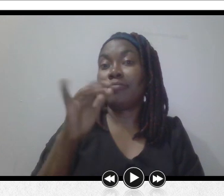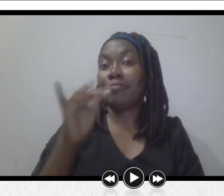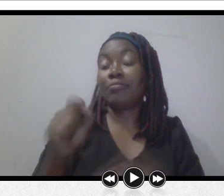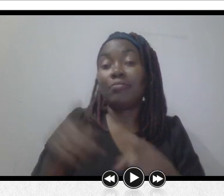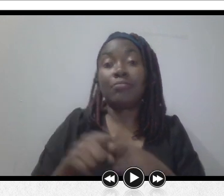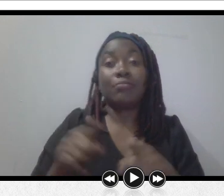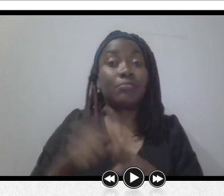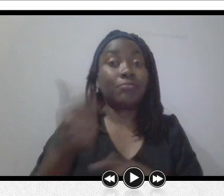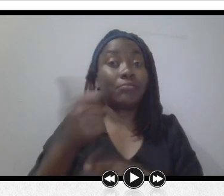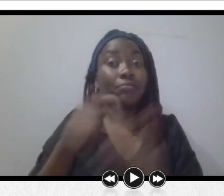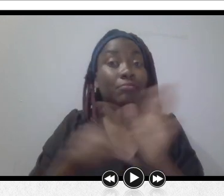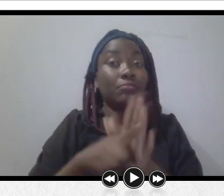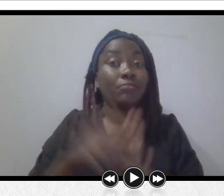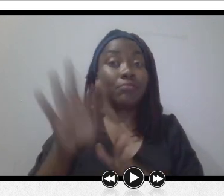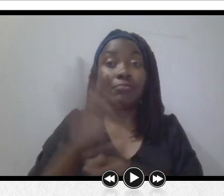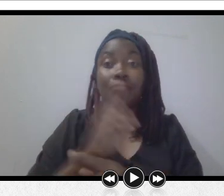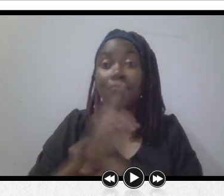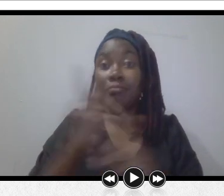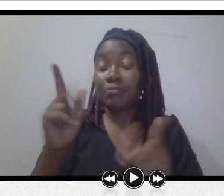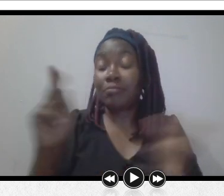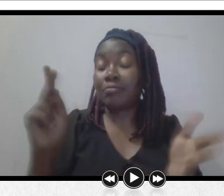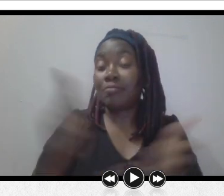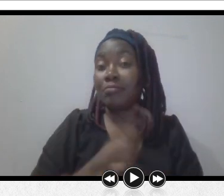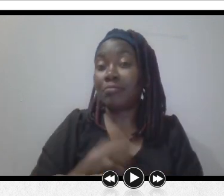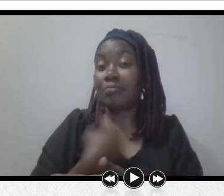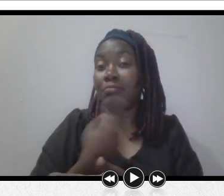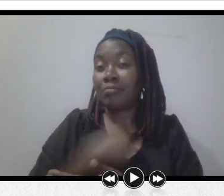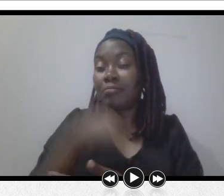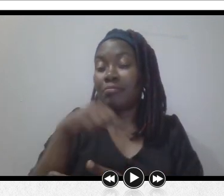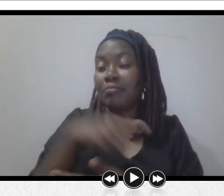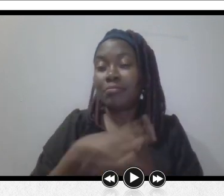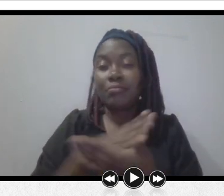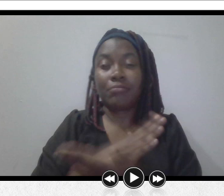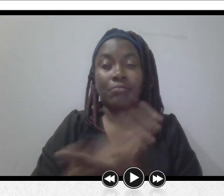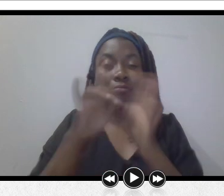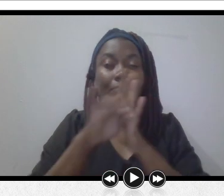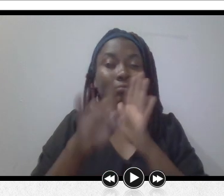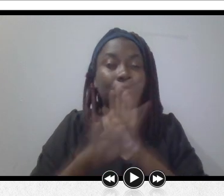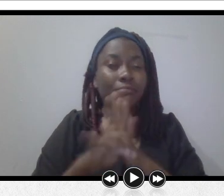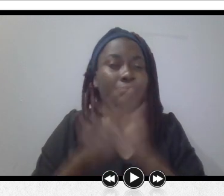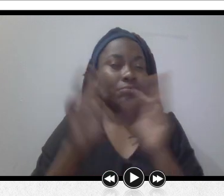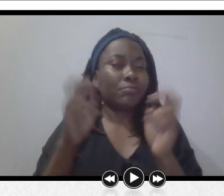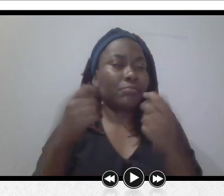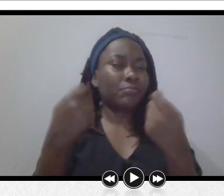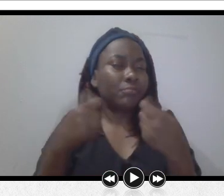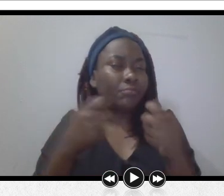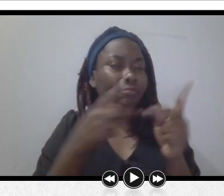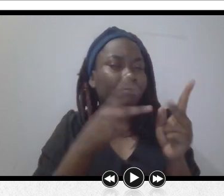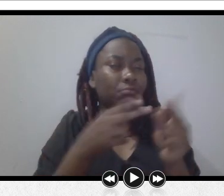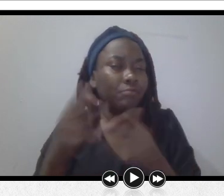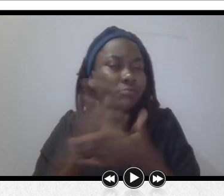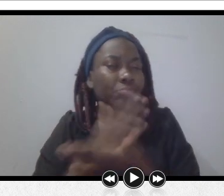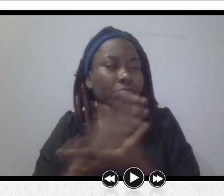federais diferentes. Acontece que nós aqui tínhamos alguns questionamentos, né, sobre a necessidade de uma padronização de